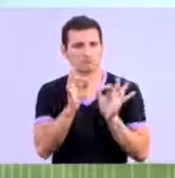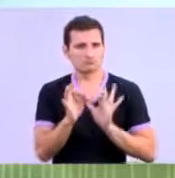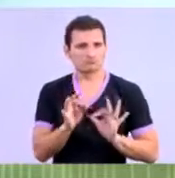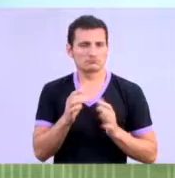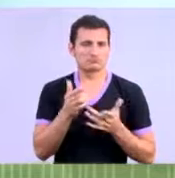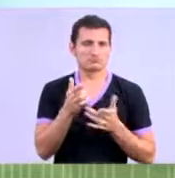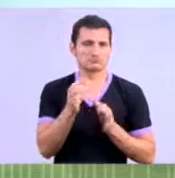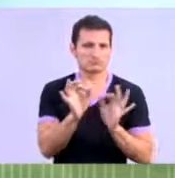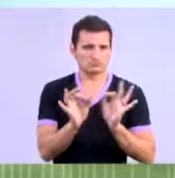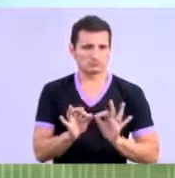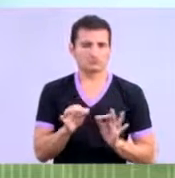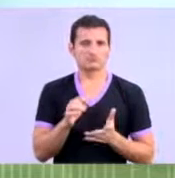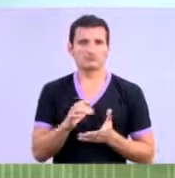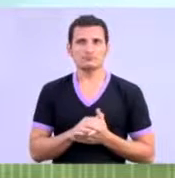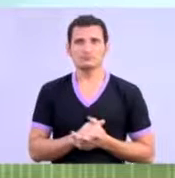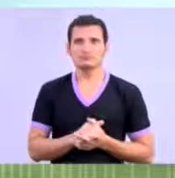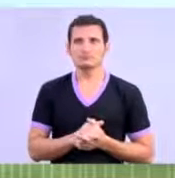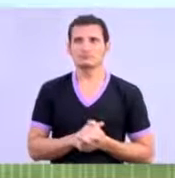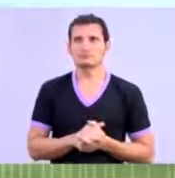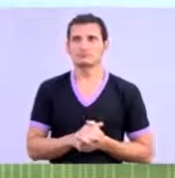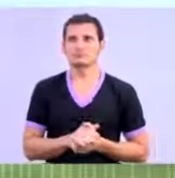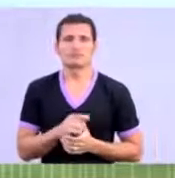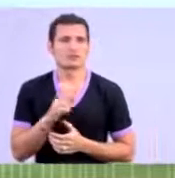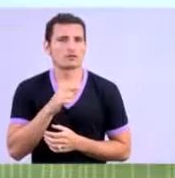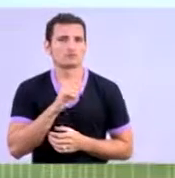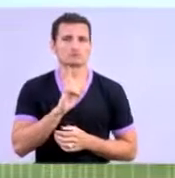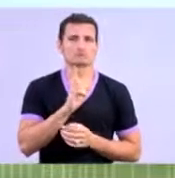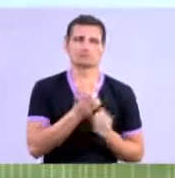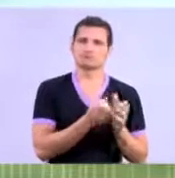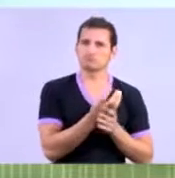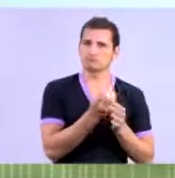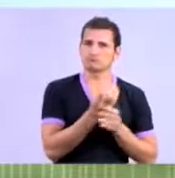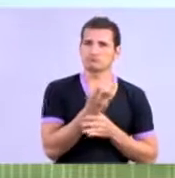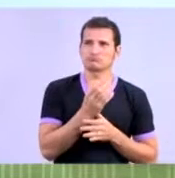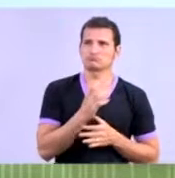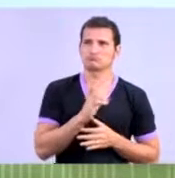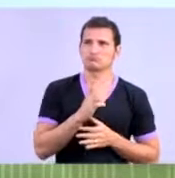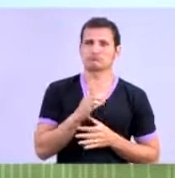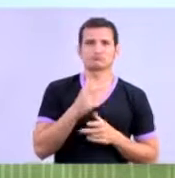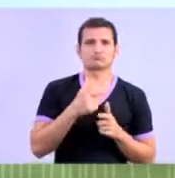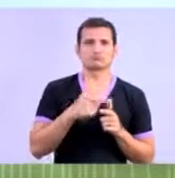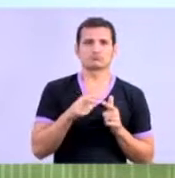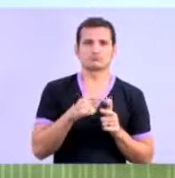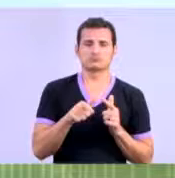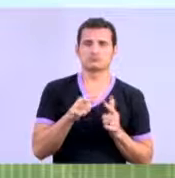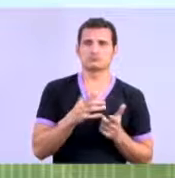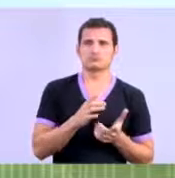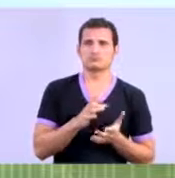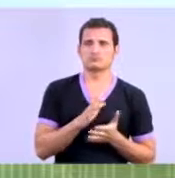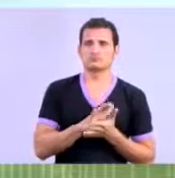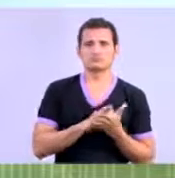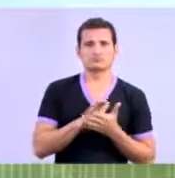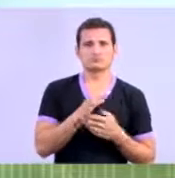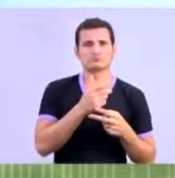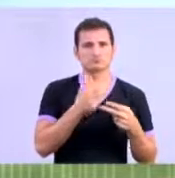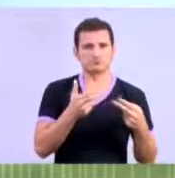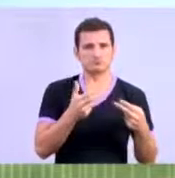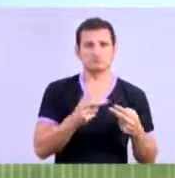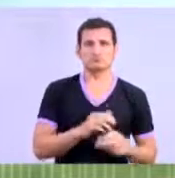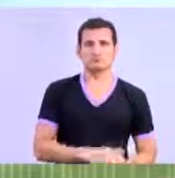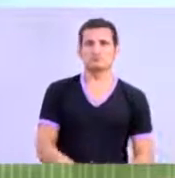né? Ele não cria esses gaps, esses probleminhas de objetos não